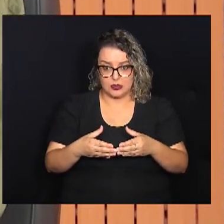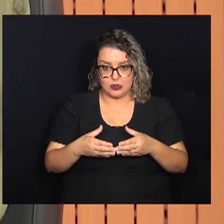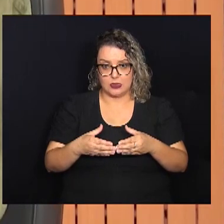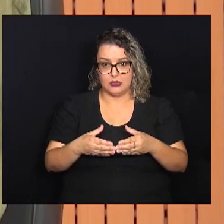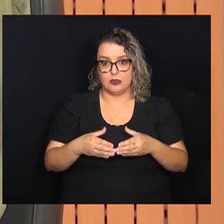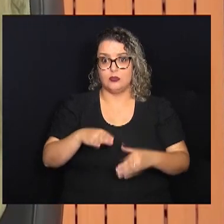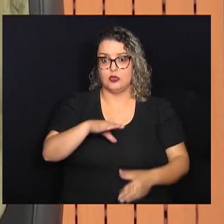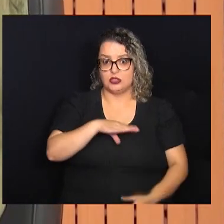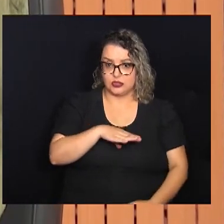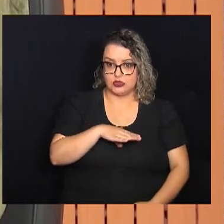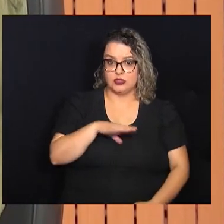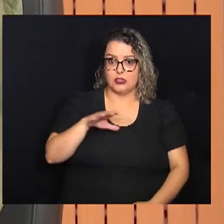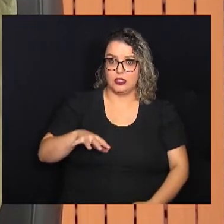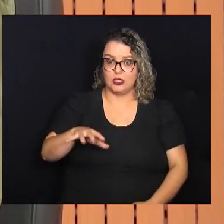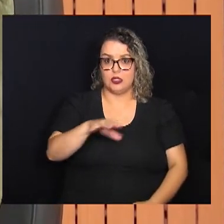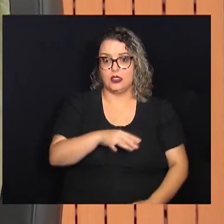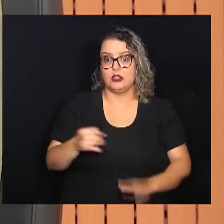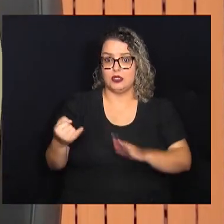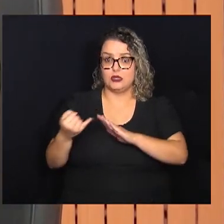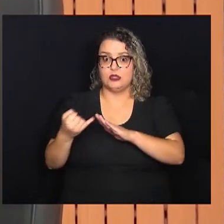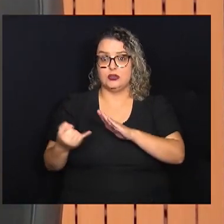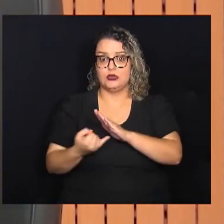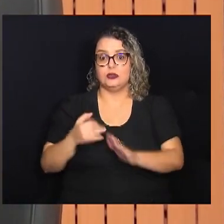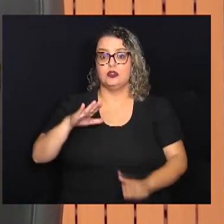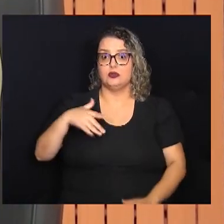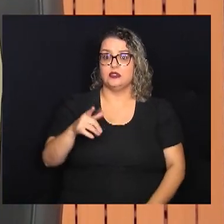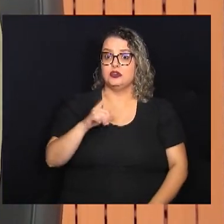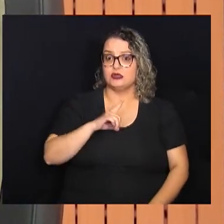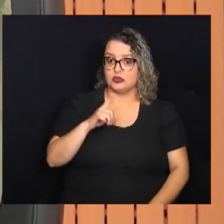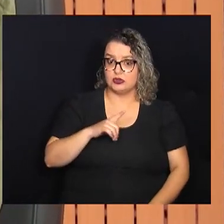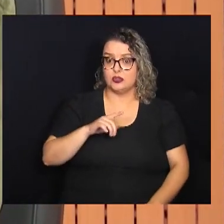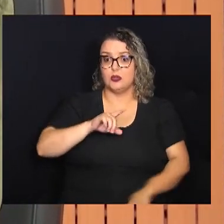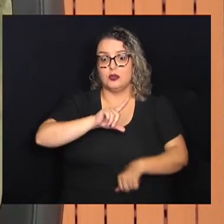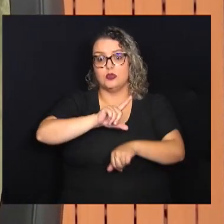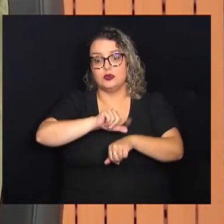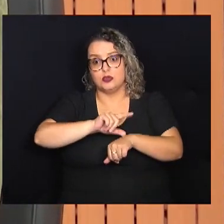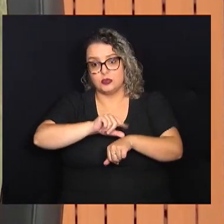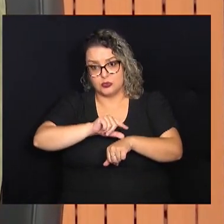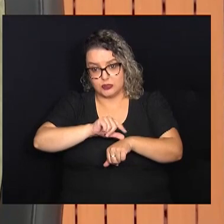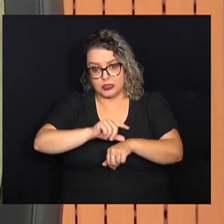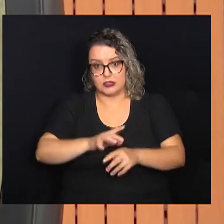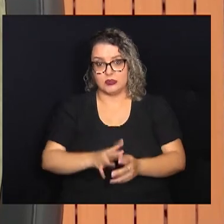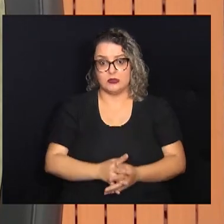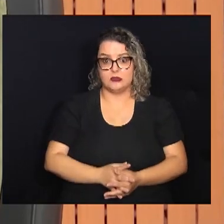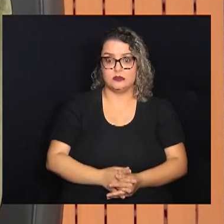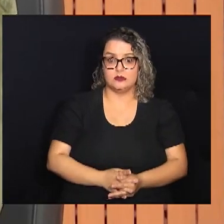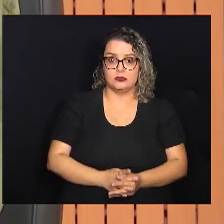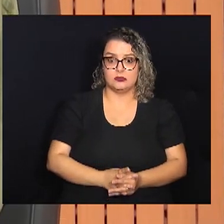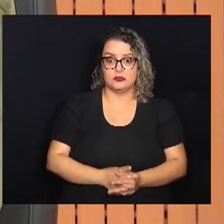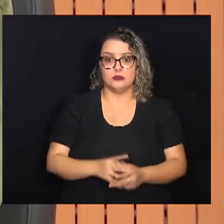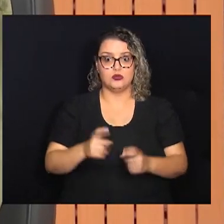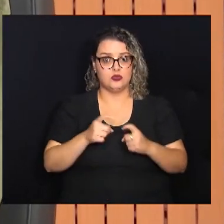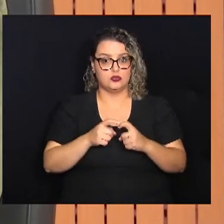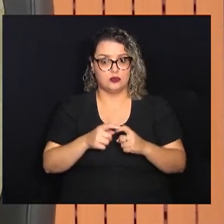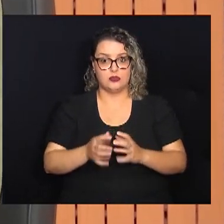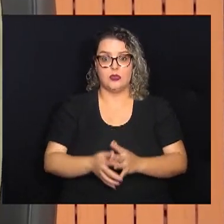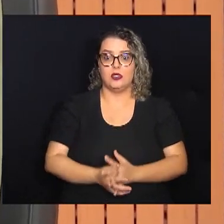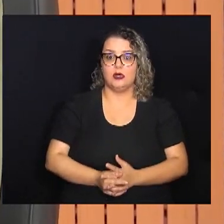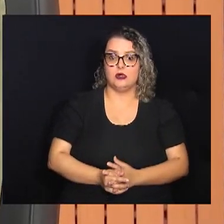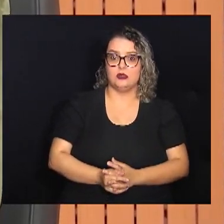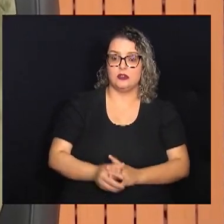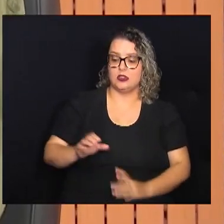municipal, regional, entidades, quando tiver um atraso de um médico